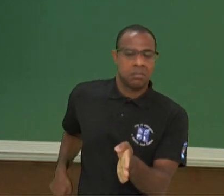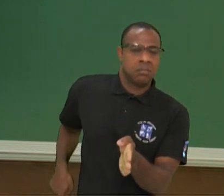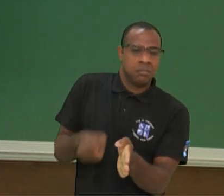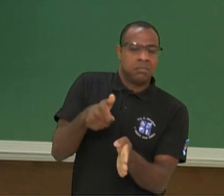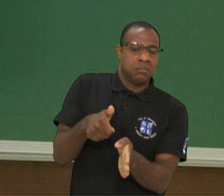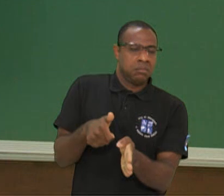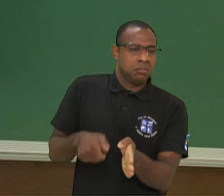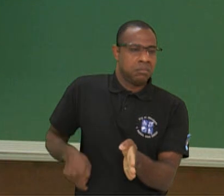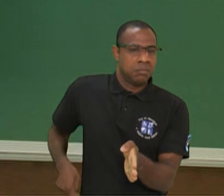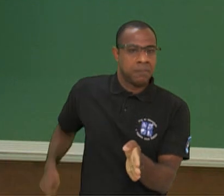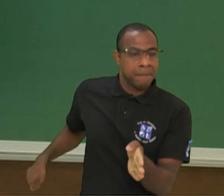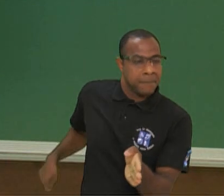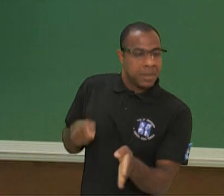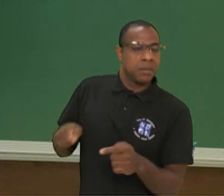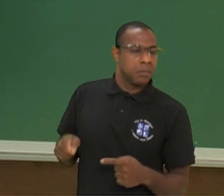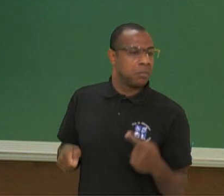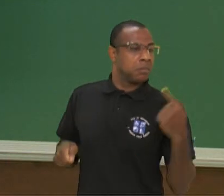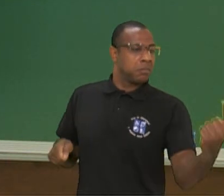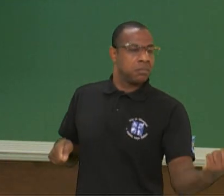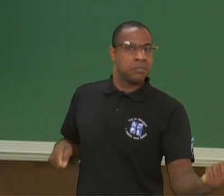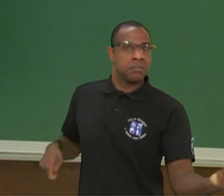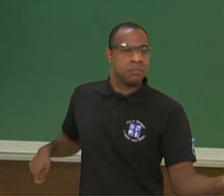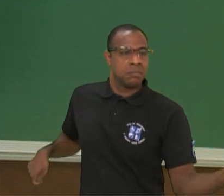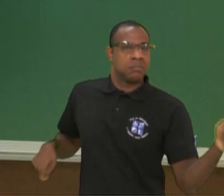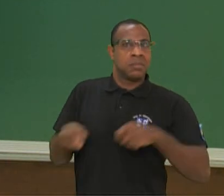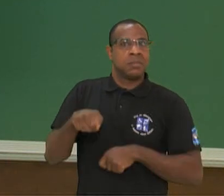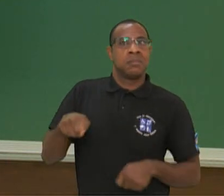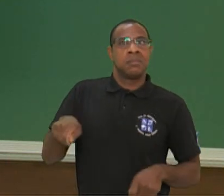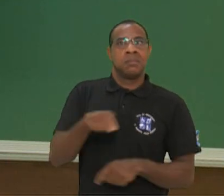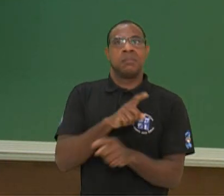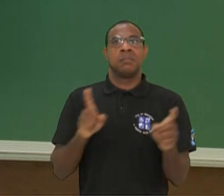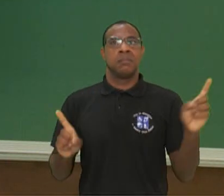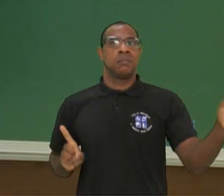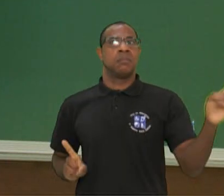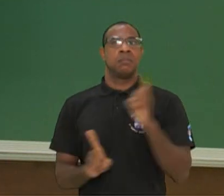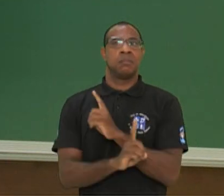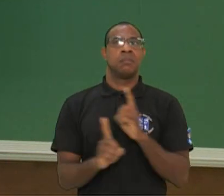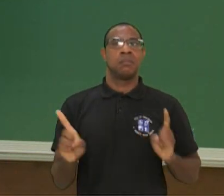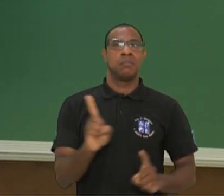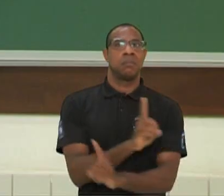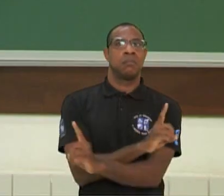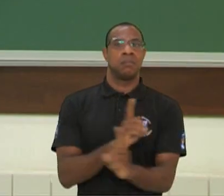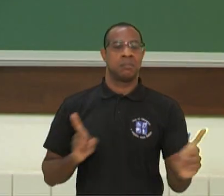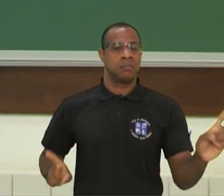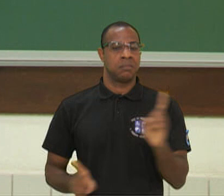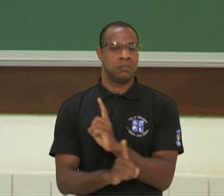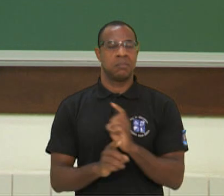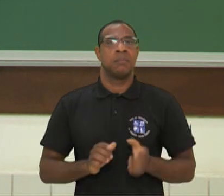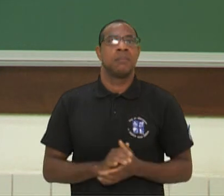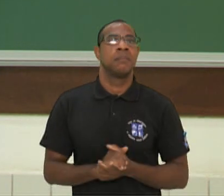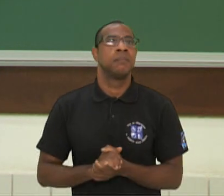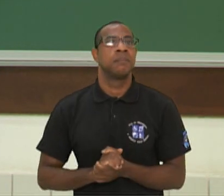quem recebe. Cada atleta ele vai sacar 2 vezes, porém,